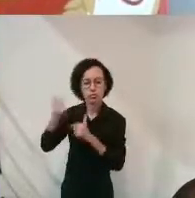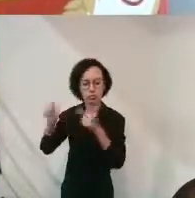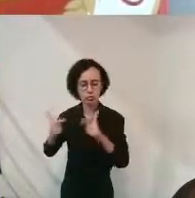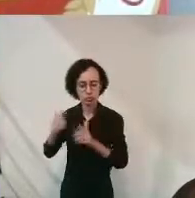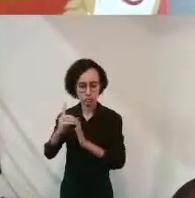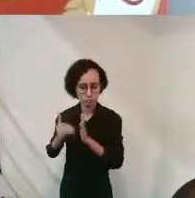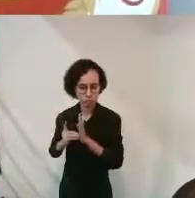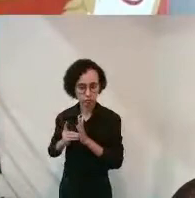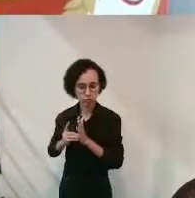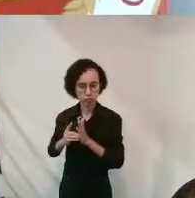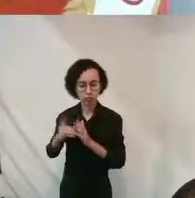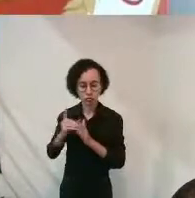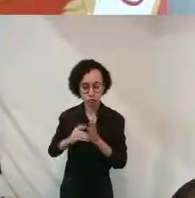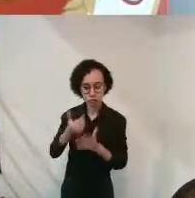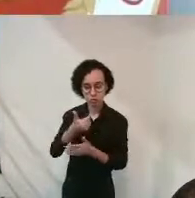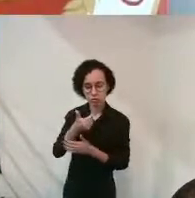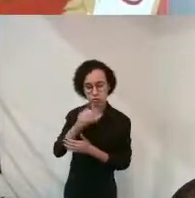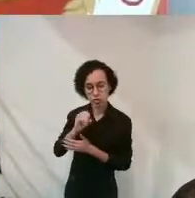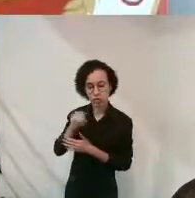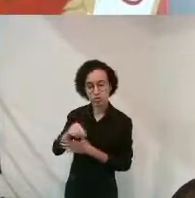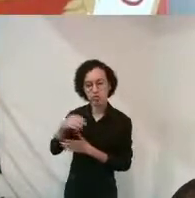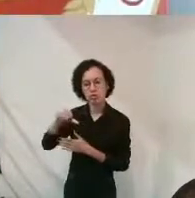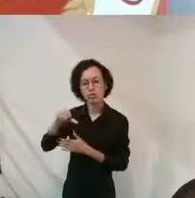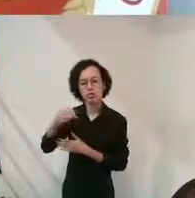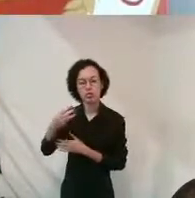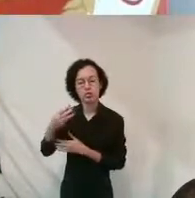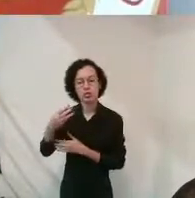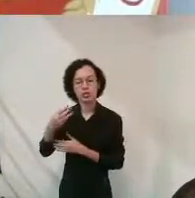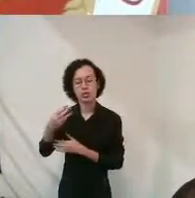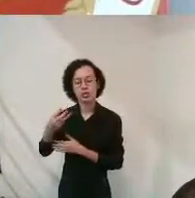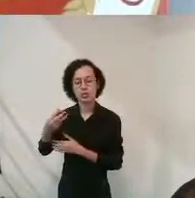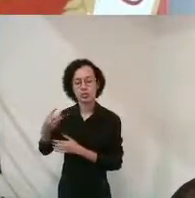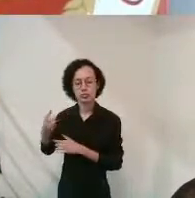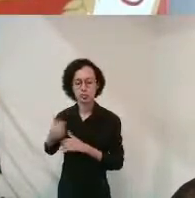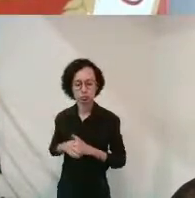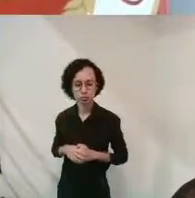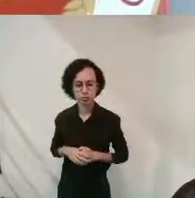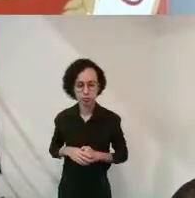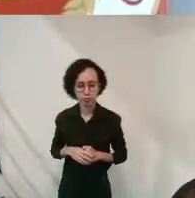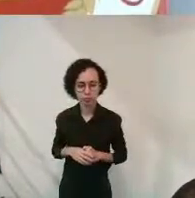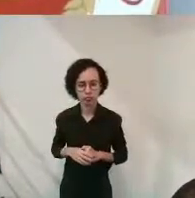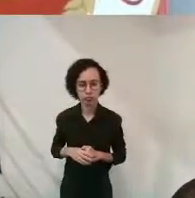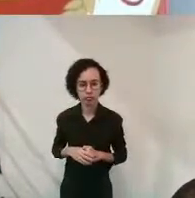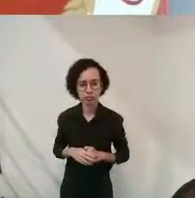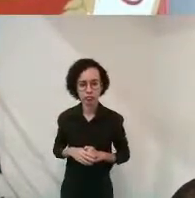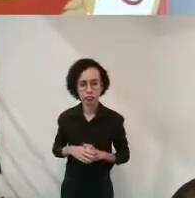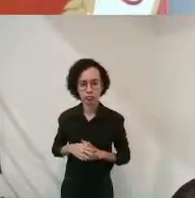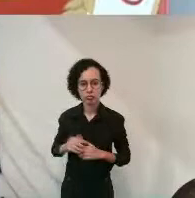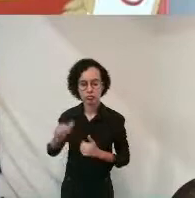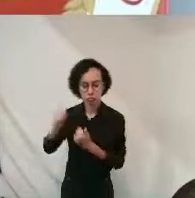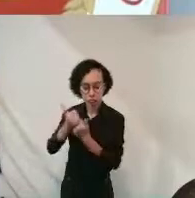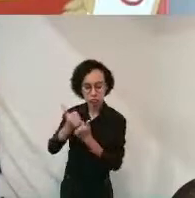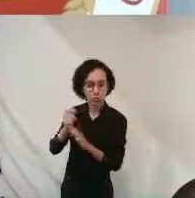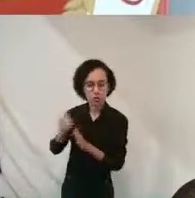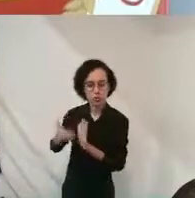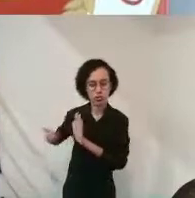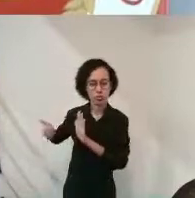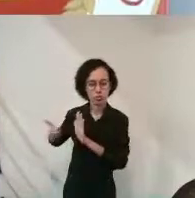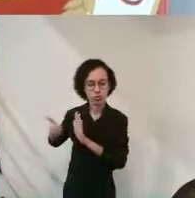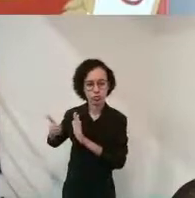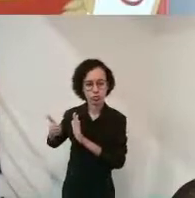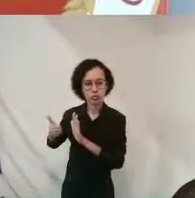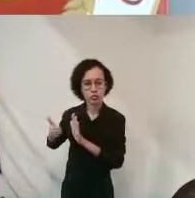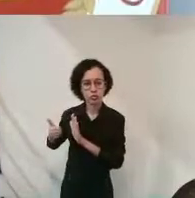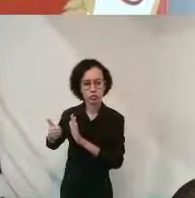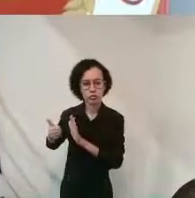é o decreto 10.936. Ainda que substituído, ele não eliminou a possibilidade